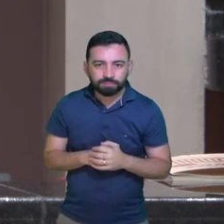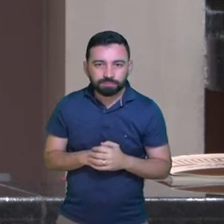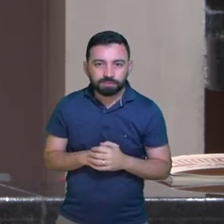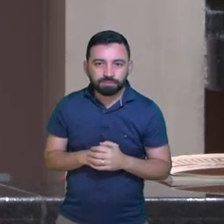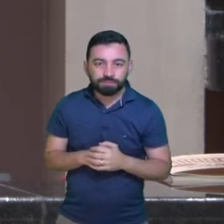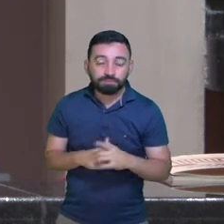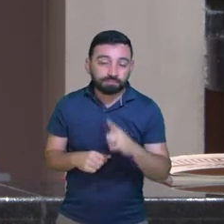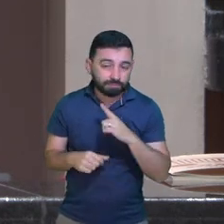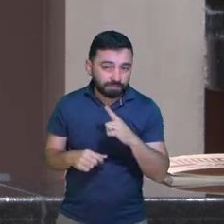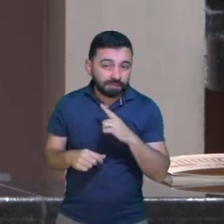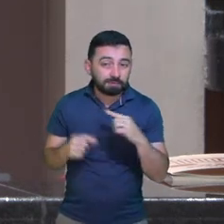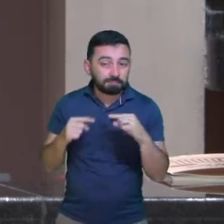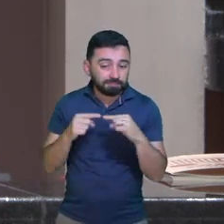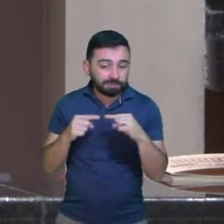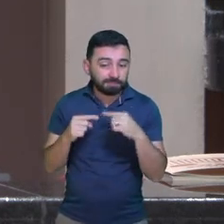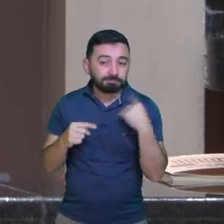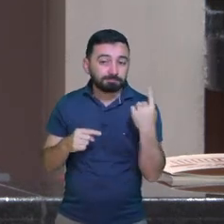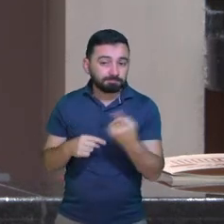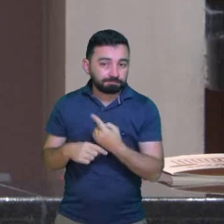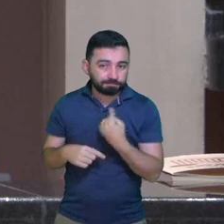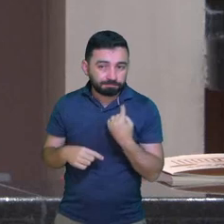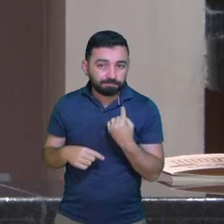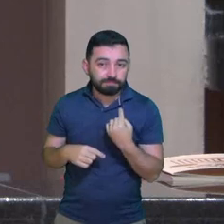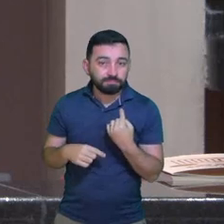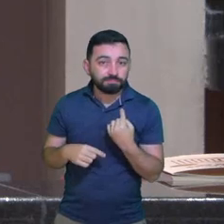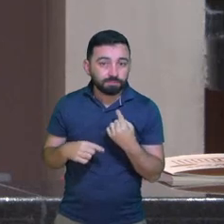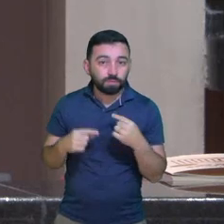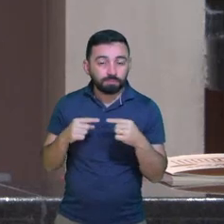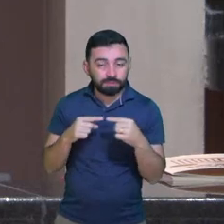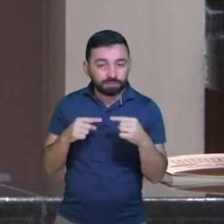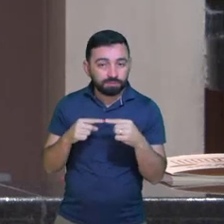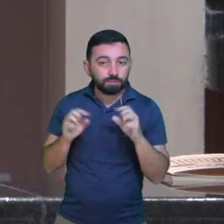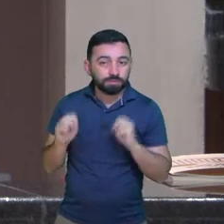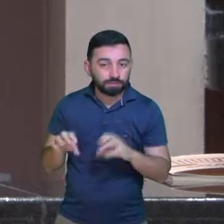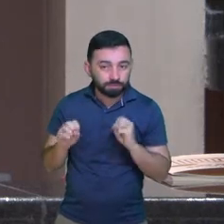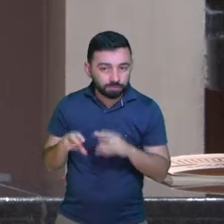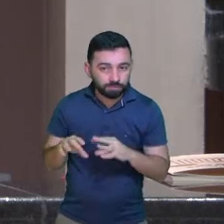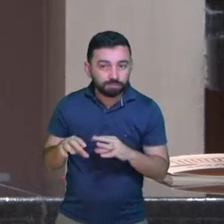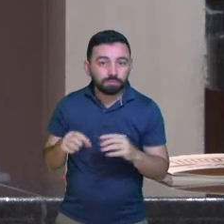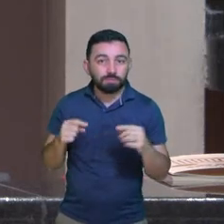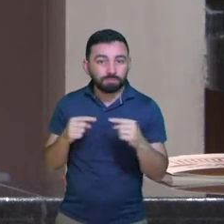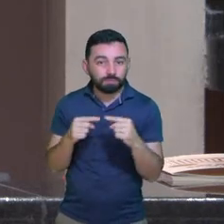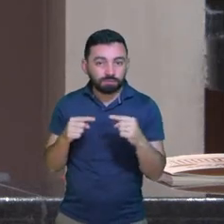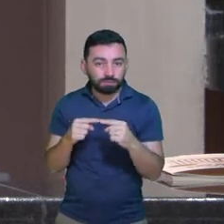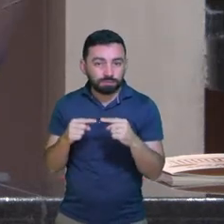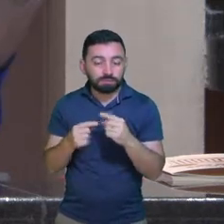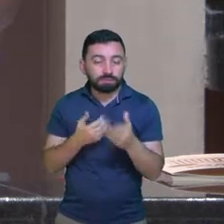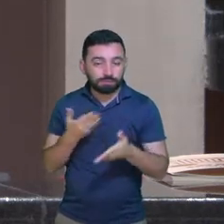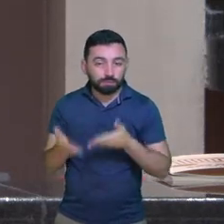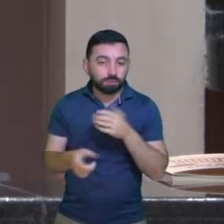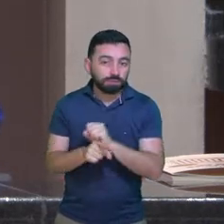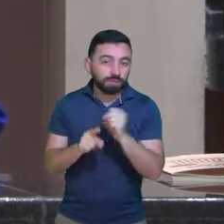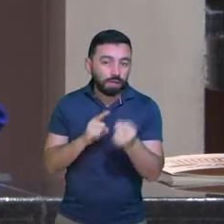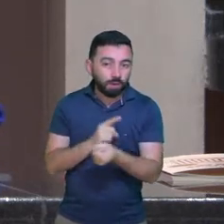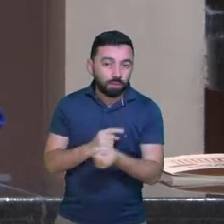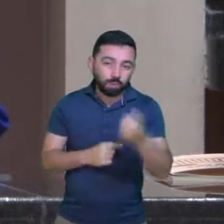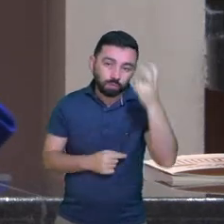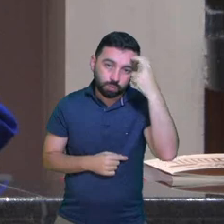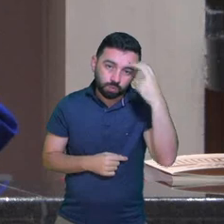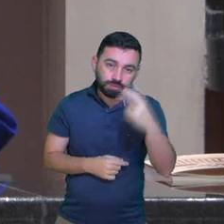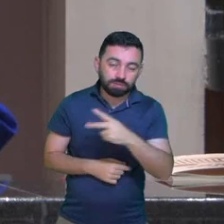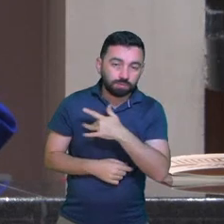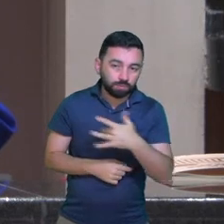a ver com nós isso tem a ver com a educação isso tem a ver com a assistência social tem a ver com a cultura com a